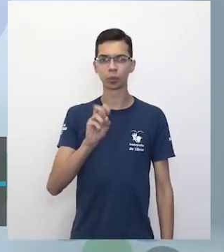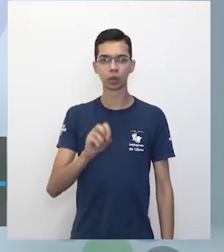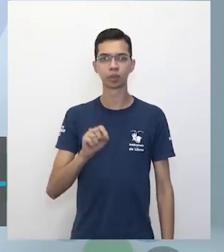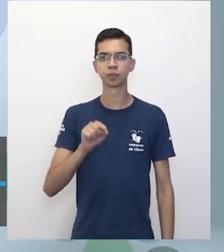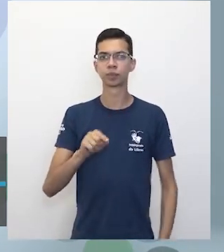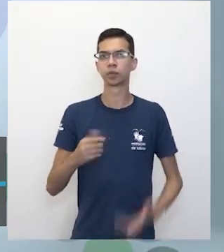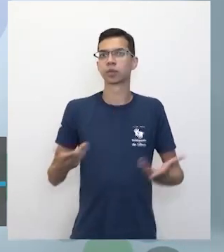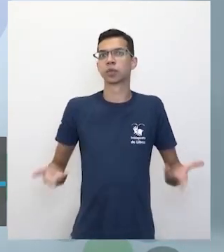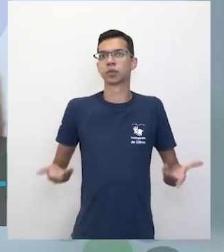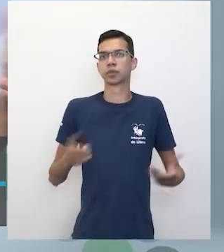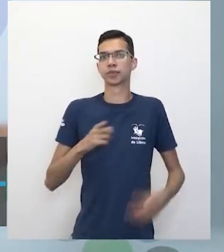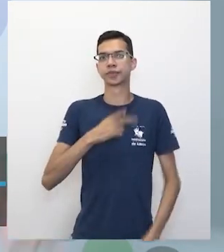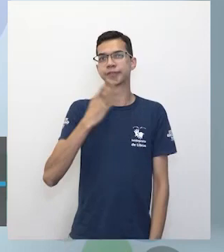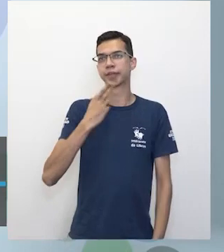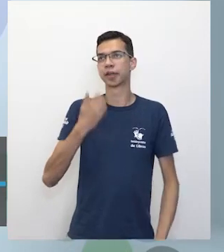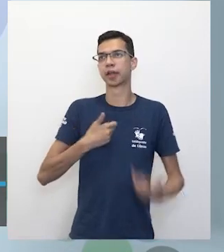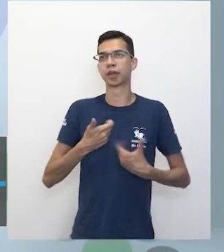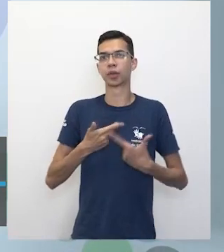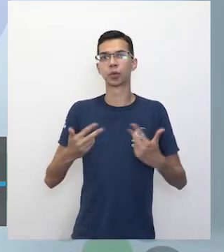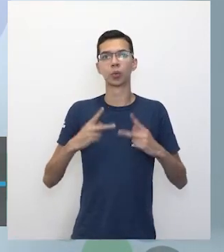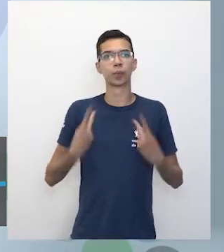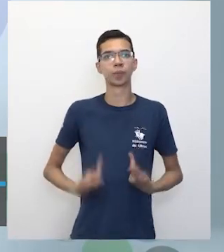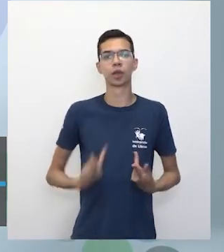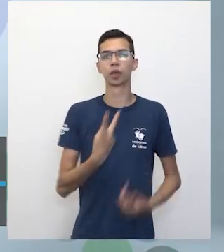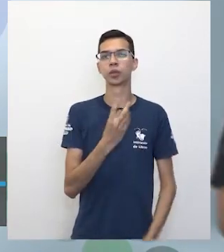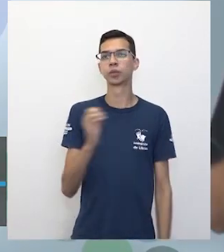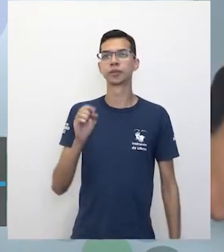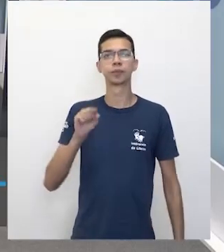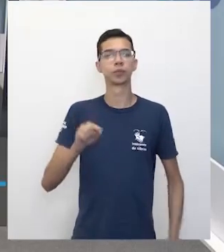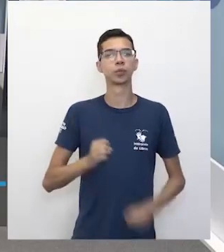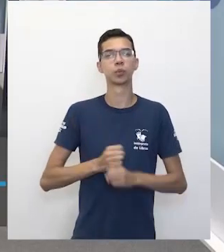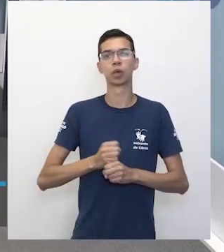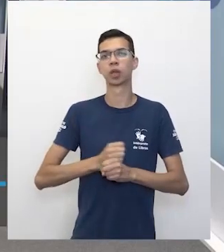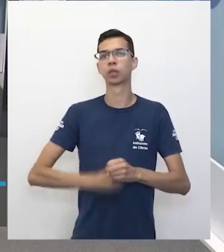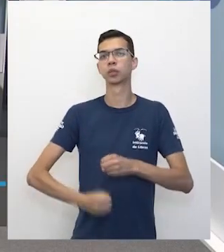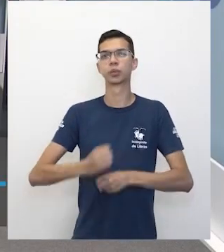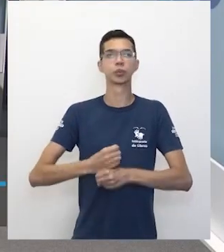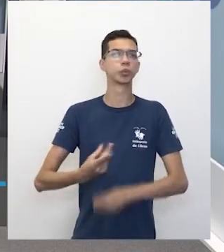pouco você vai me falar que tinha seres humanos aqui há 200 mil anos, não sei. Então.